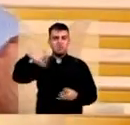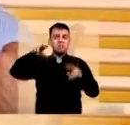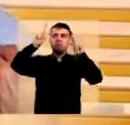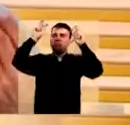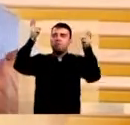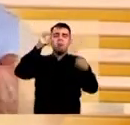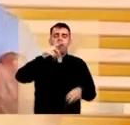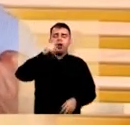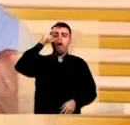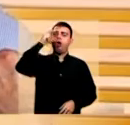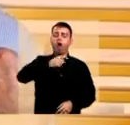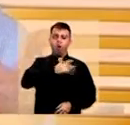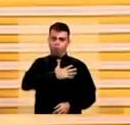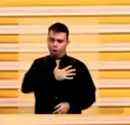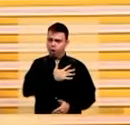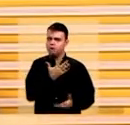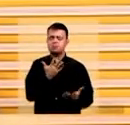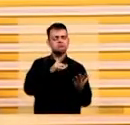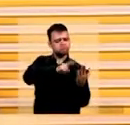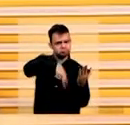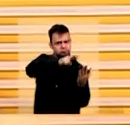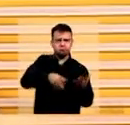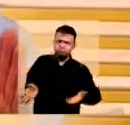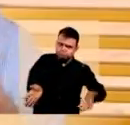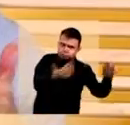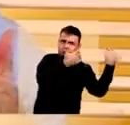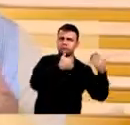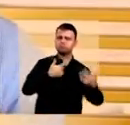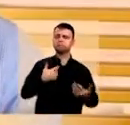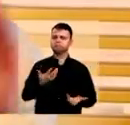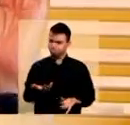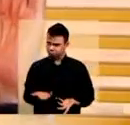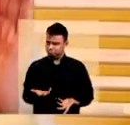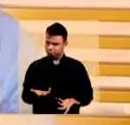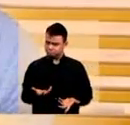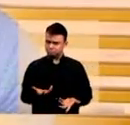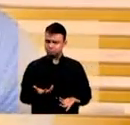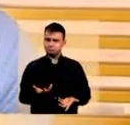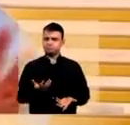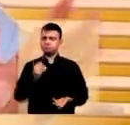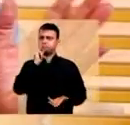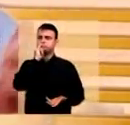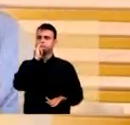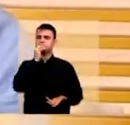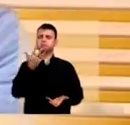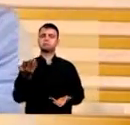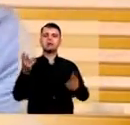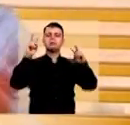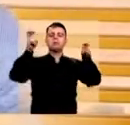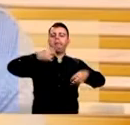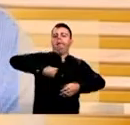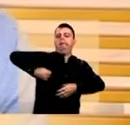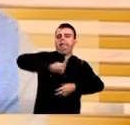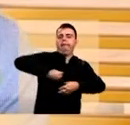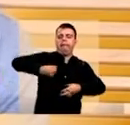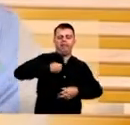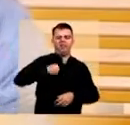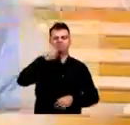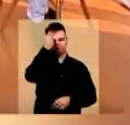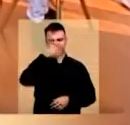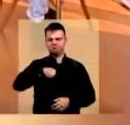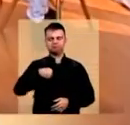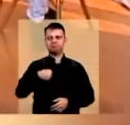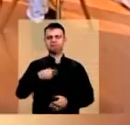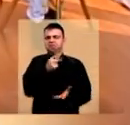sobre o assunto que gosta. Quer dizer, sem preconceito, né? Você gosta de ler um assunto que não seja lá culinária, por